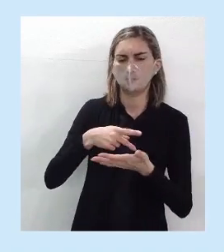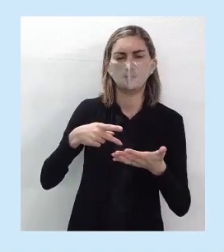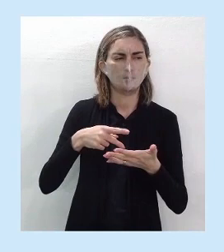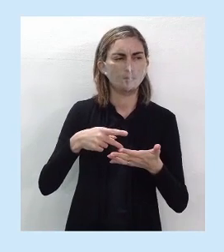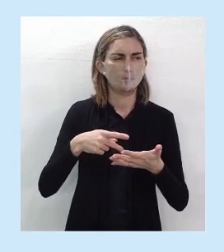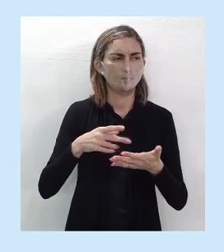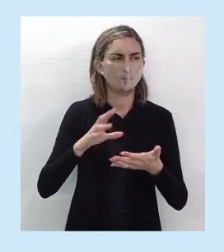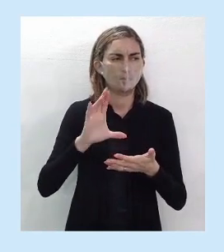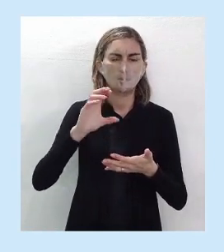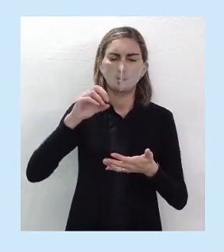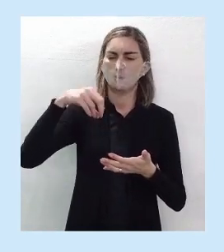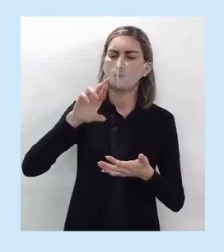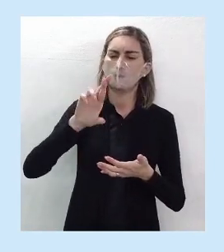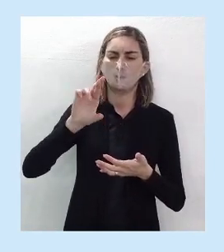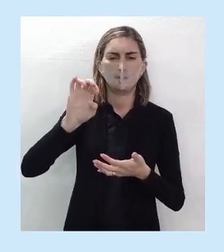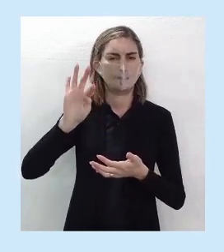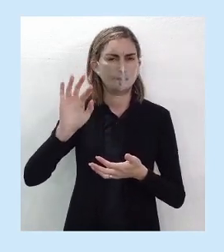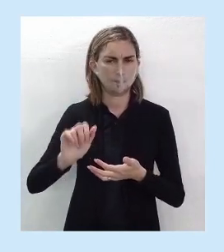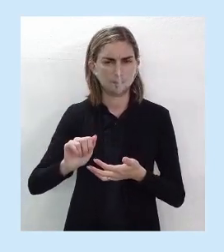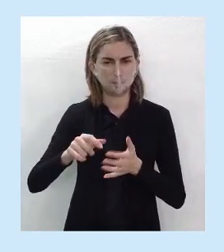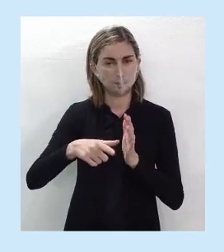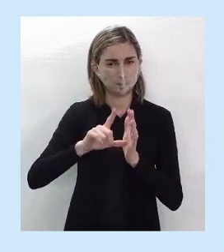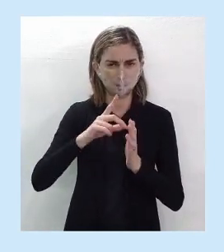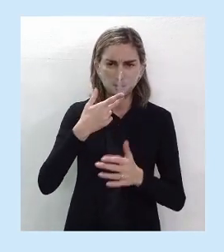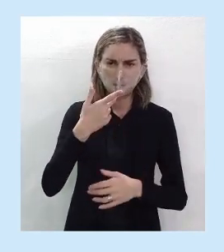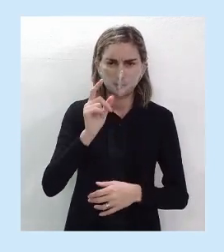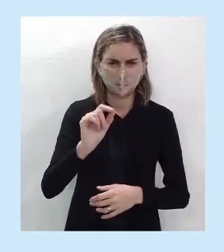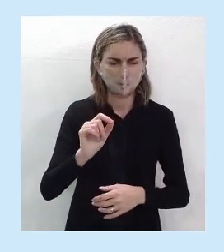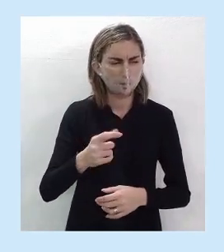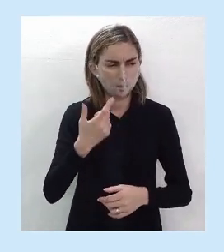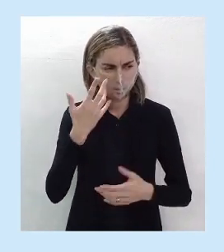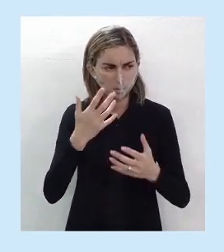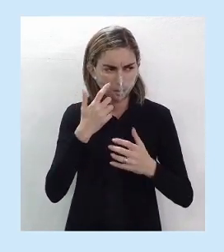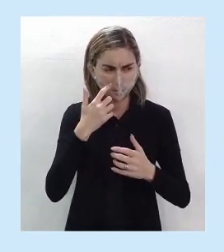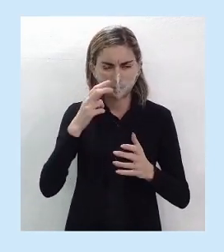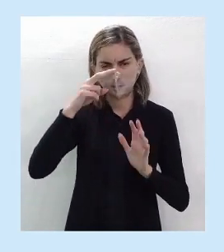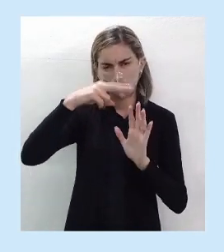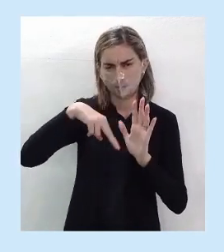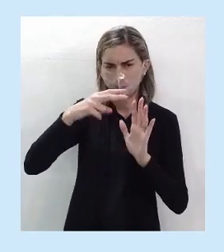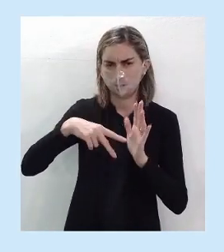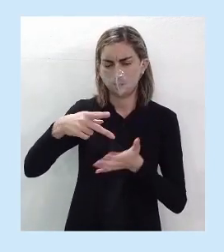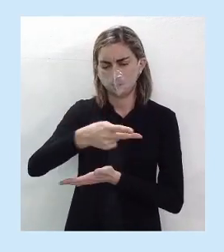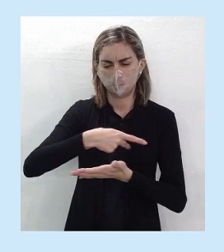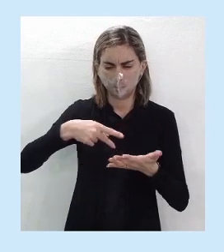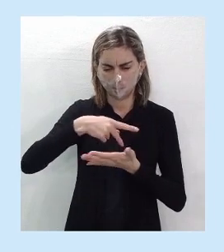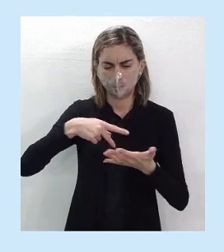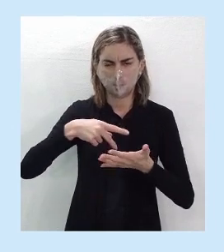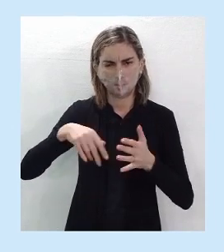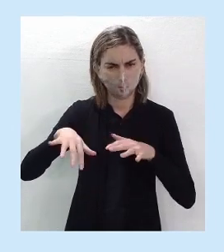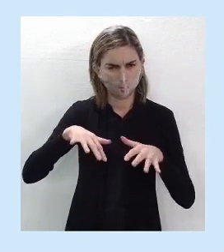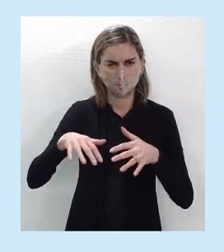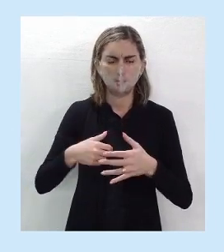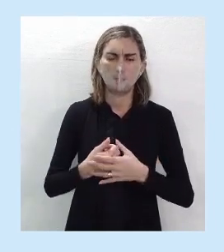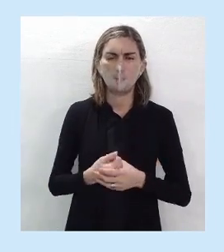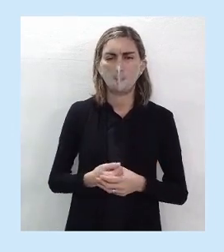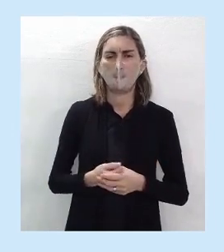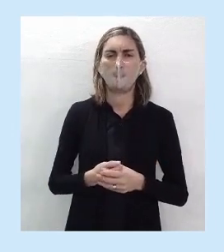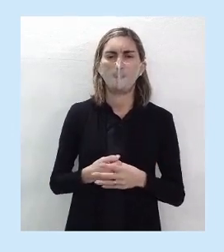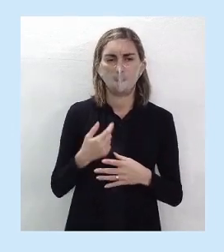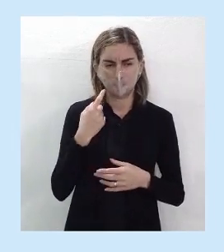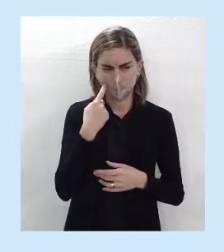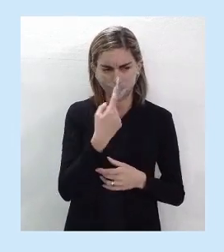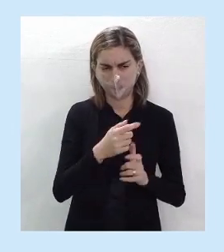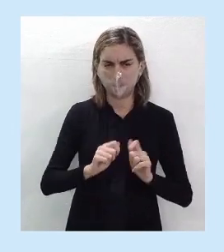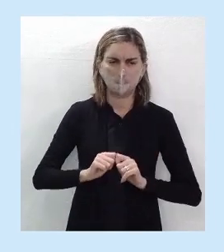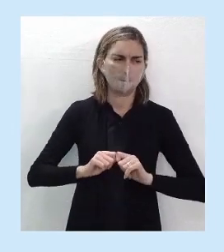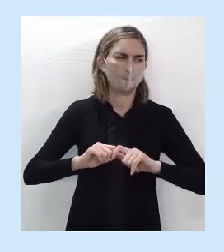poesia concreta. Antes de dizer para vocês o que é, eu queria que a gente lesse um poema desse movimento. Se liga aí que ele vai aparecer